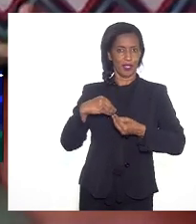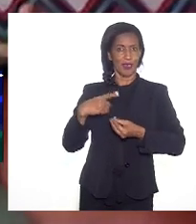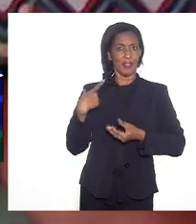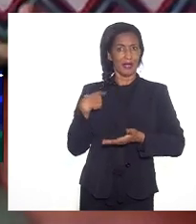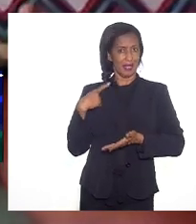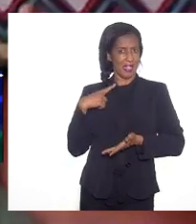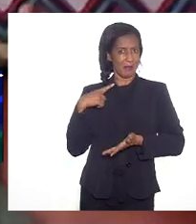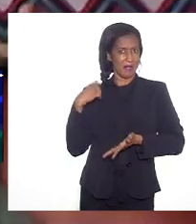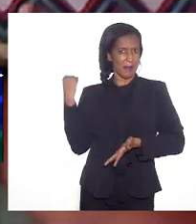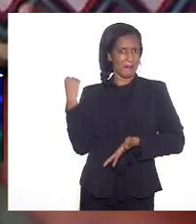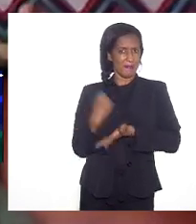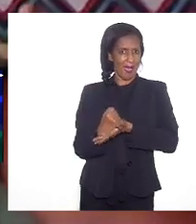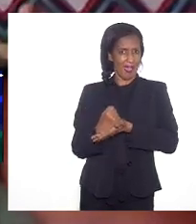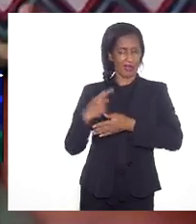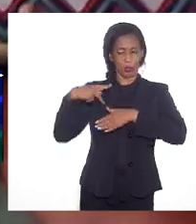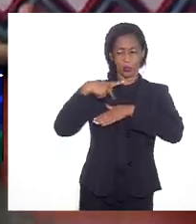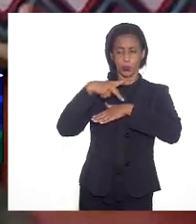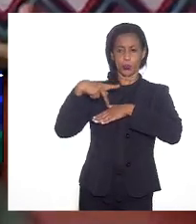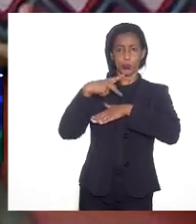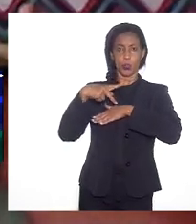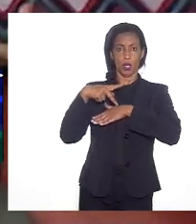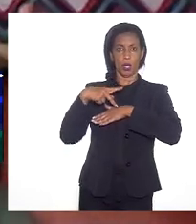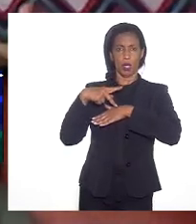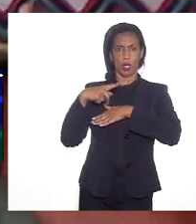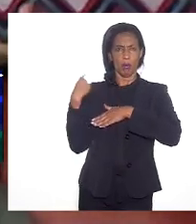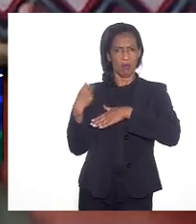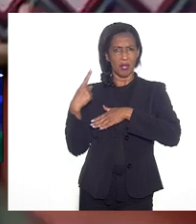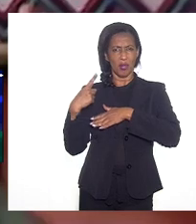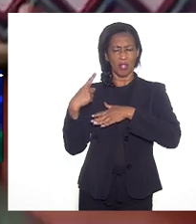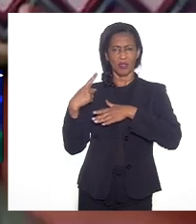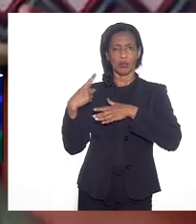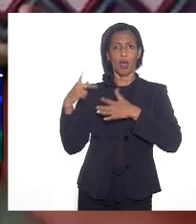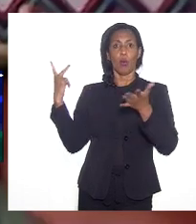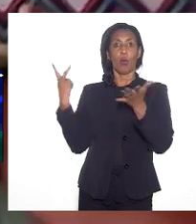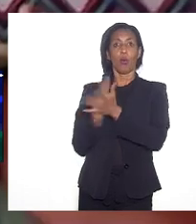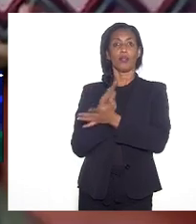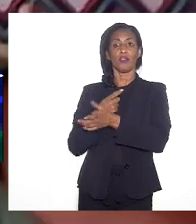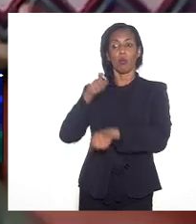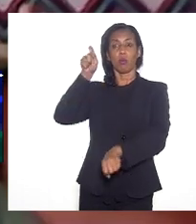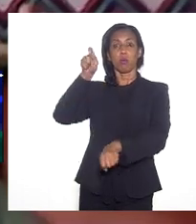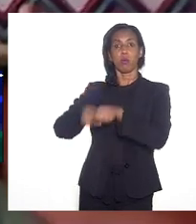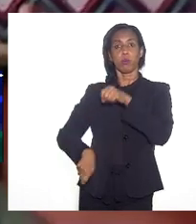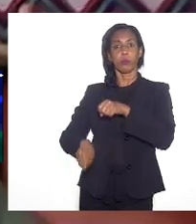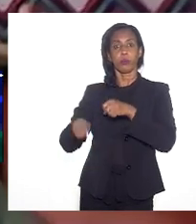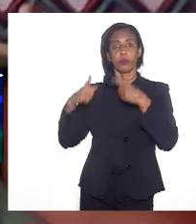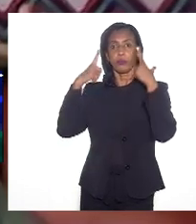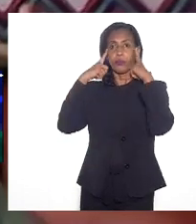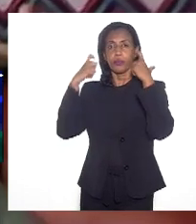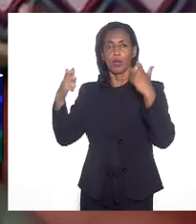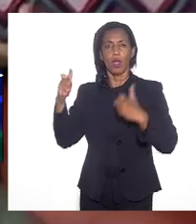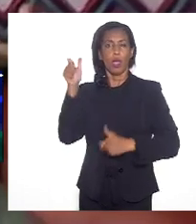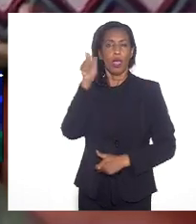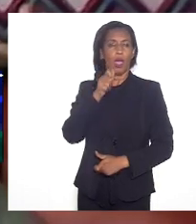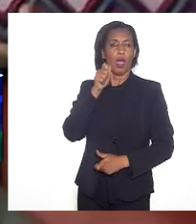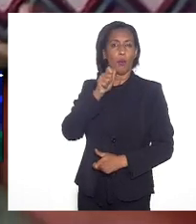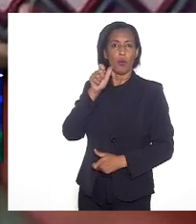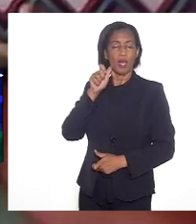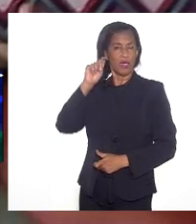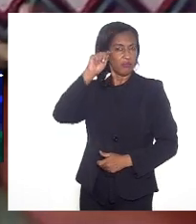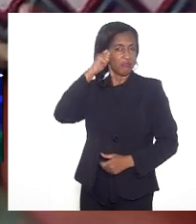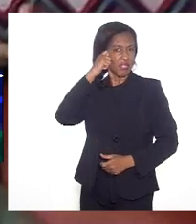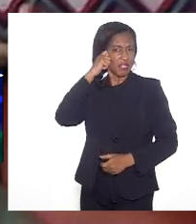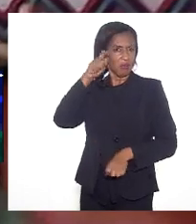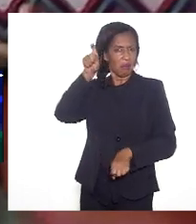nossa nação, mas fomos frutos de estupro. E isso também a gente precisa discutir. As nossas mulheres negras foram